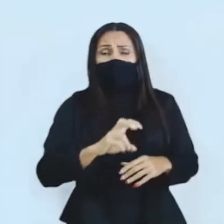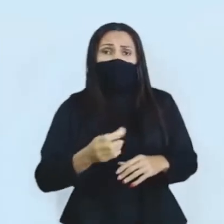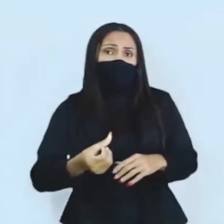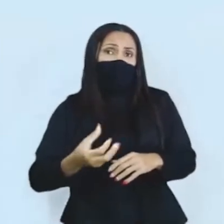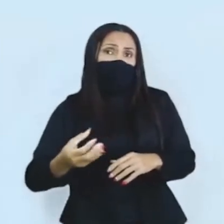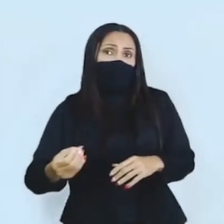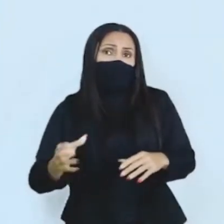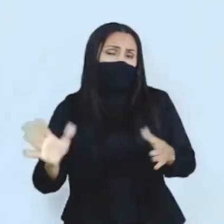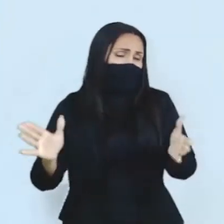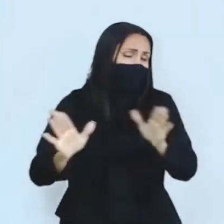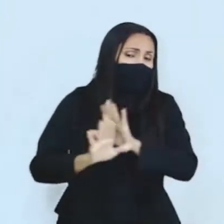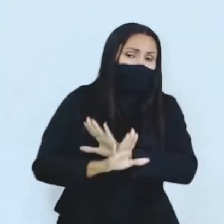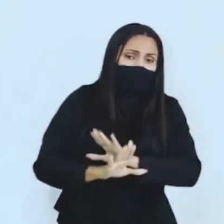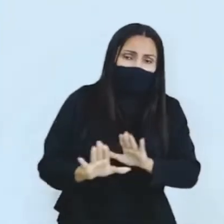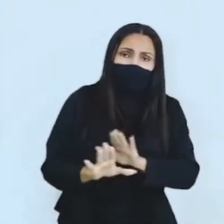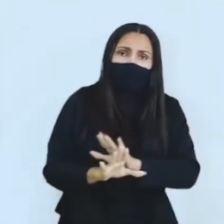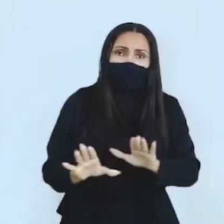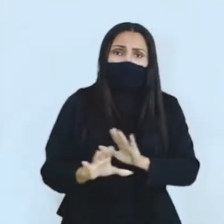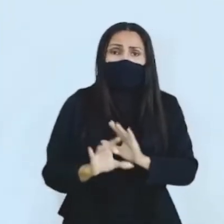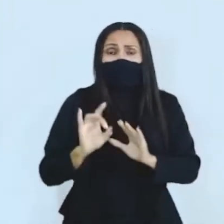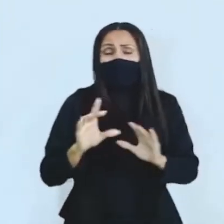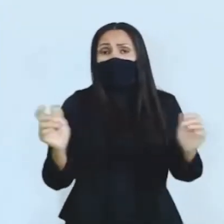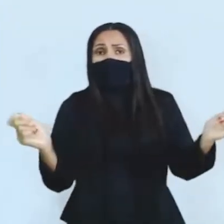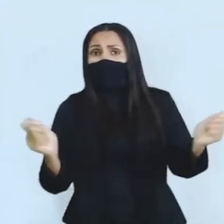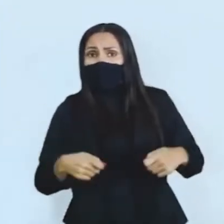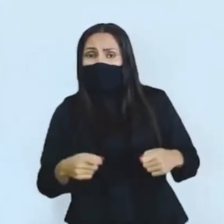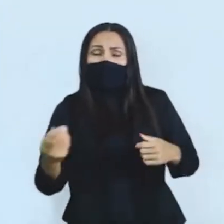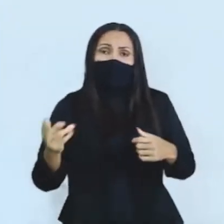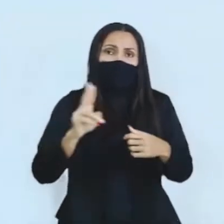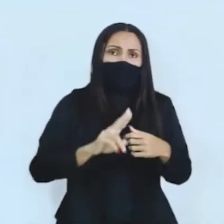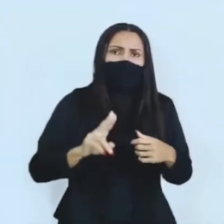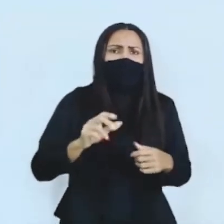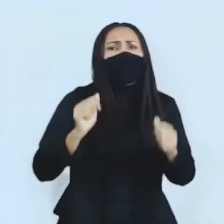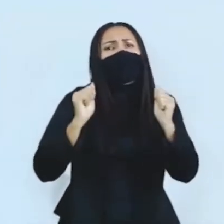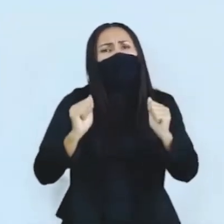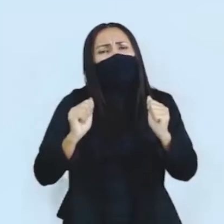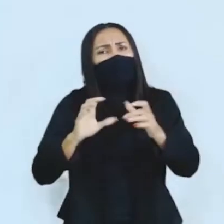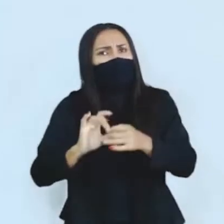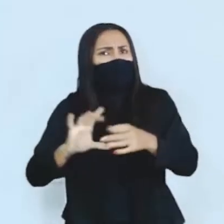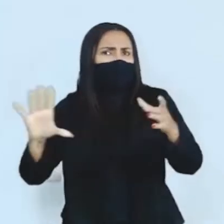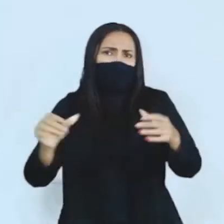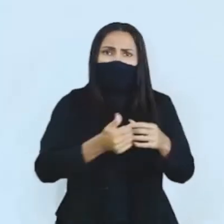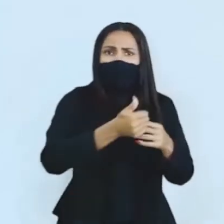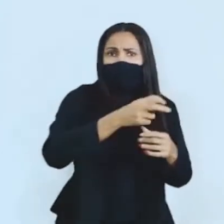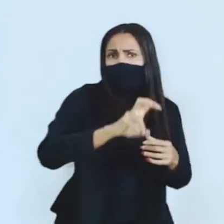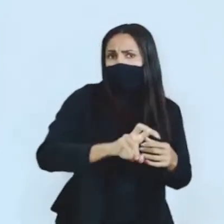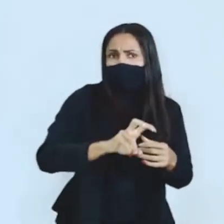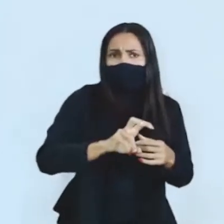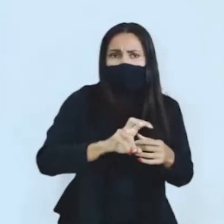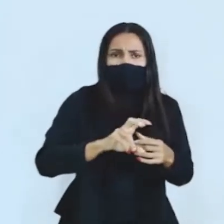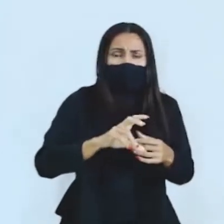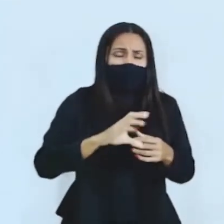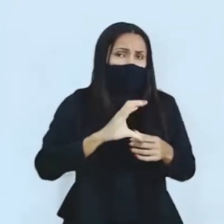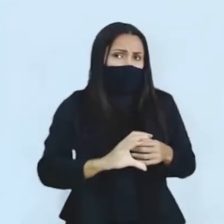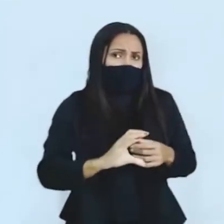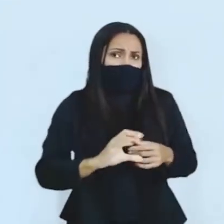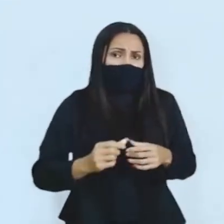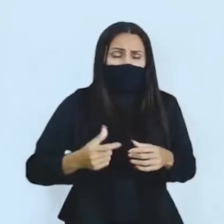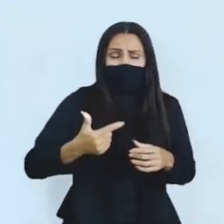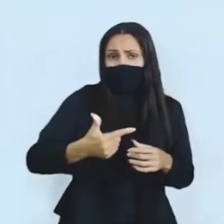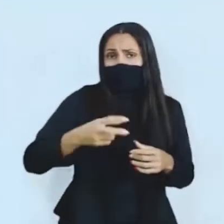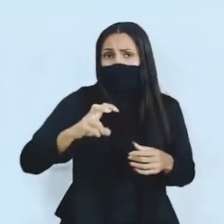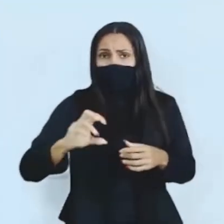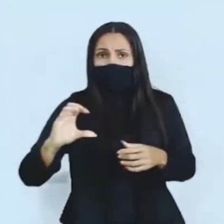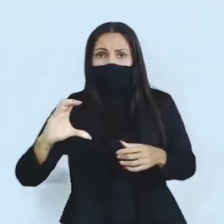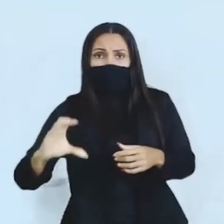não necessariamente só é possível utilizar esses. Você pode utilizar um ângulo de 15, pode utilizar um ângulo de 25 graus, só